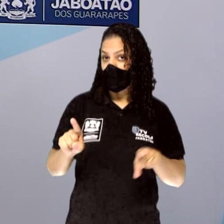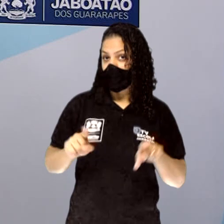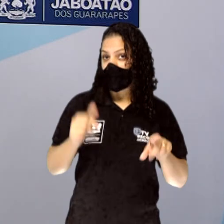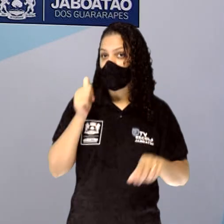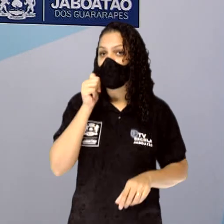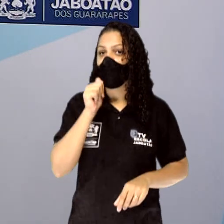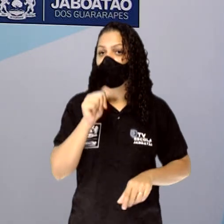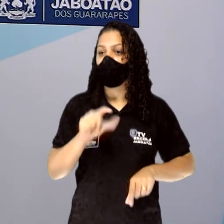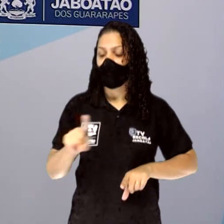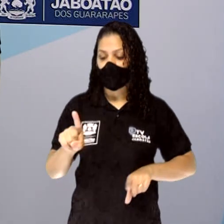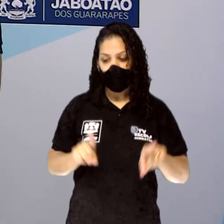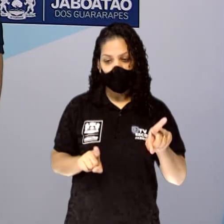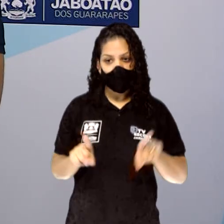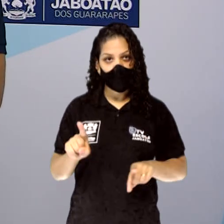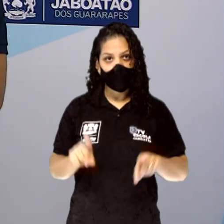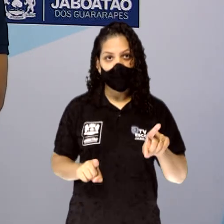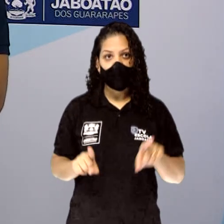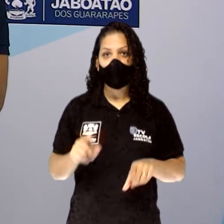Cousin.